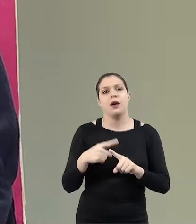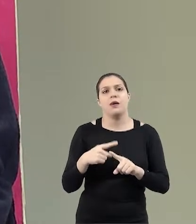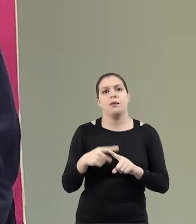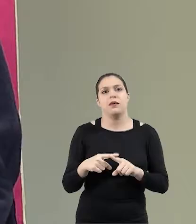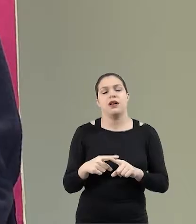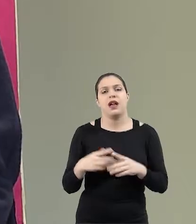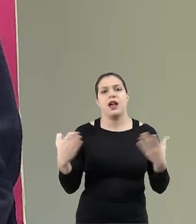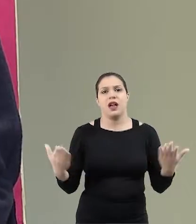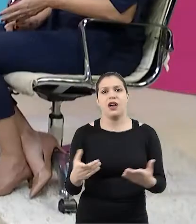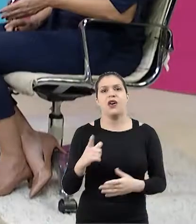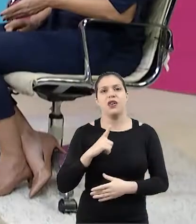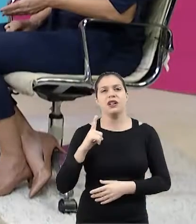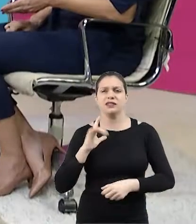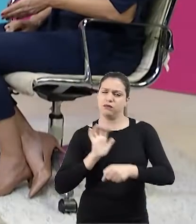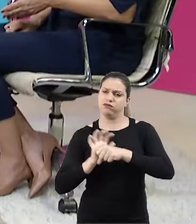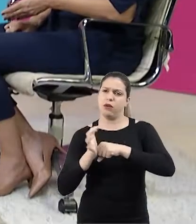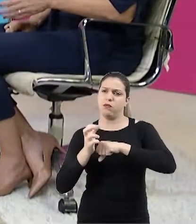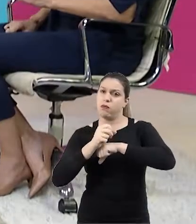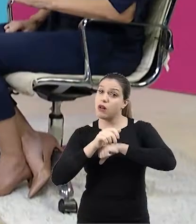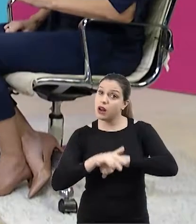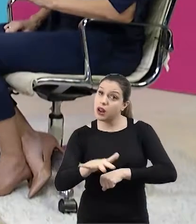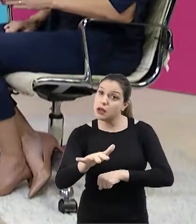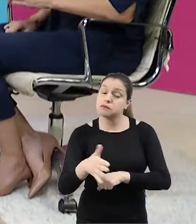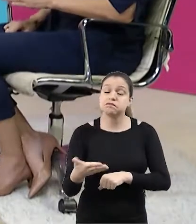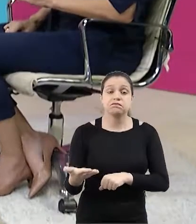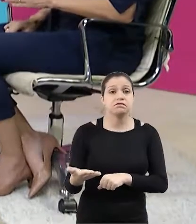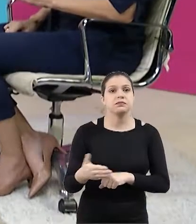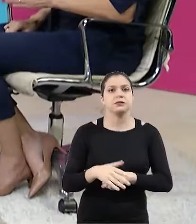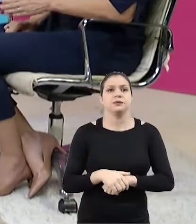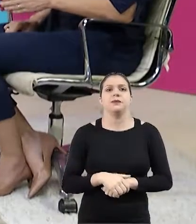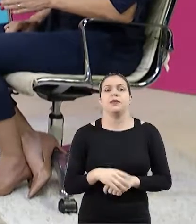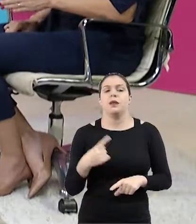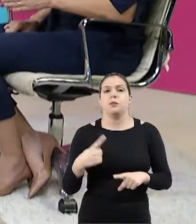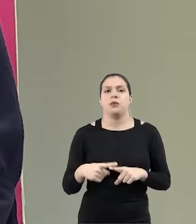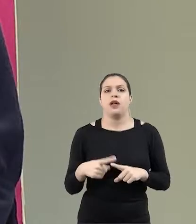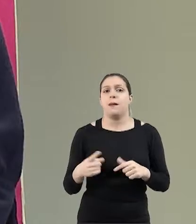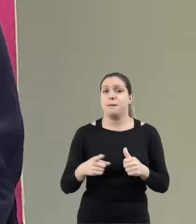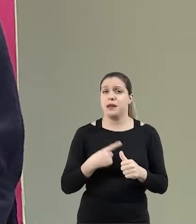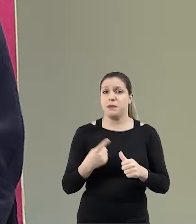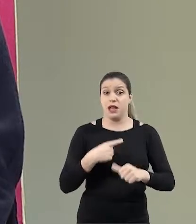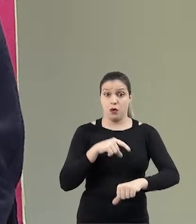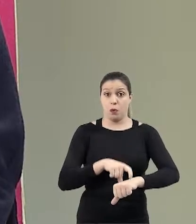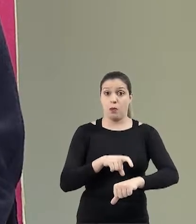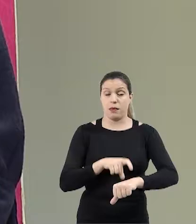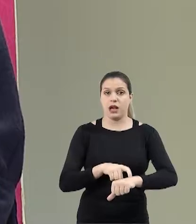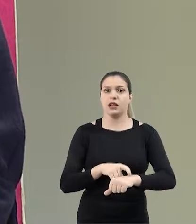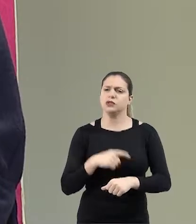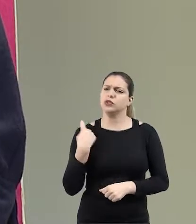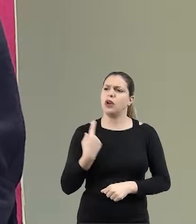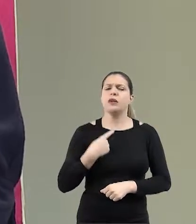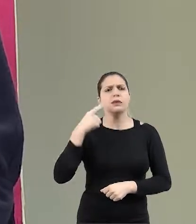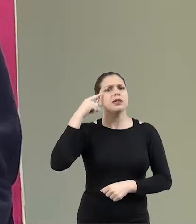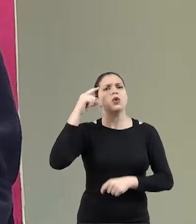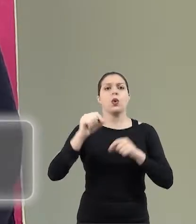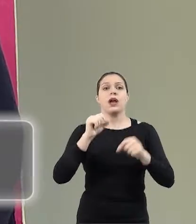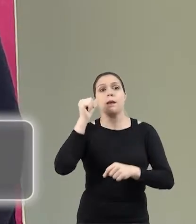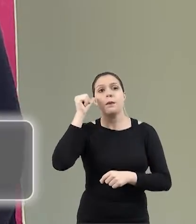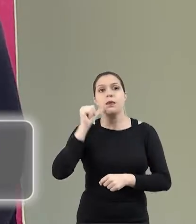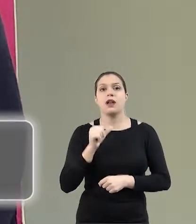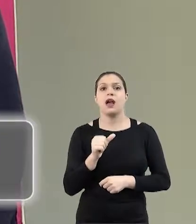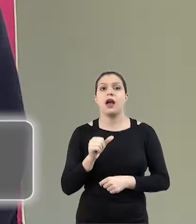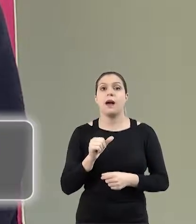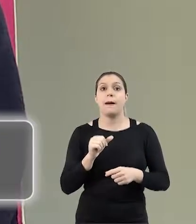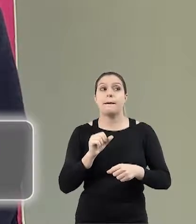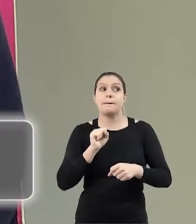está enfrentando agora de pandemia, né? Nesse primeiro momento da pandemia, a gente verificou que as mulheres deixaram de acessar